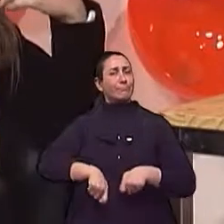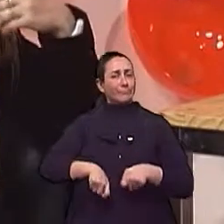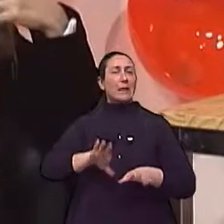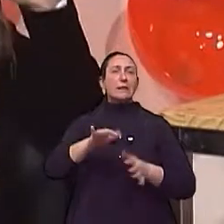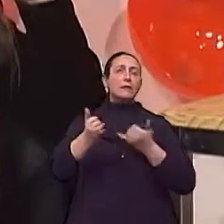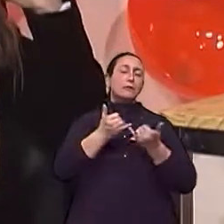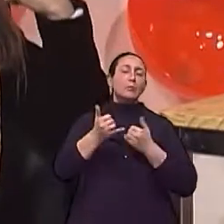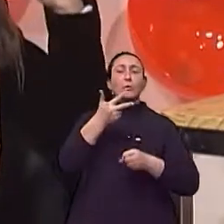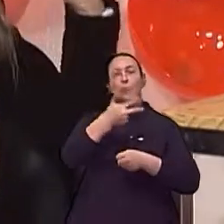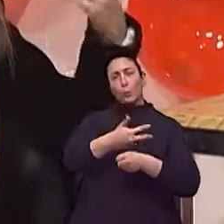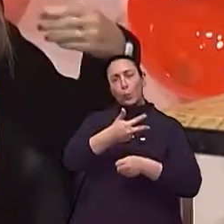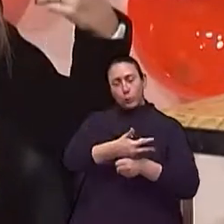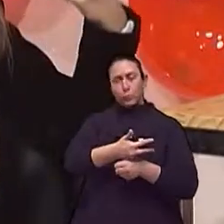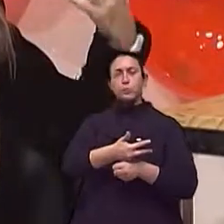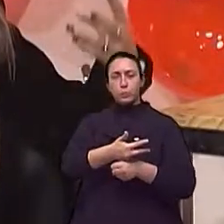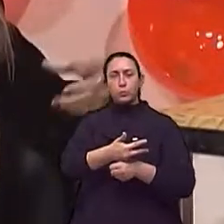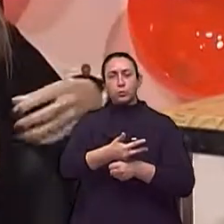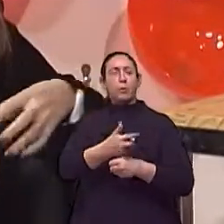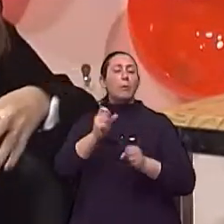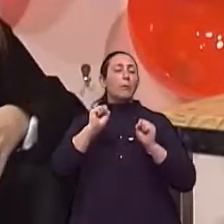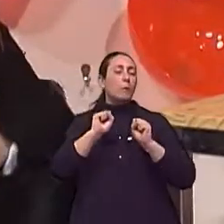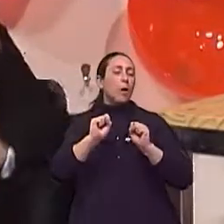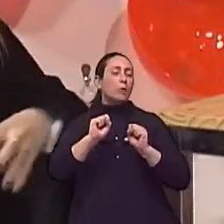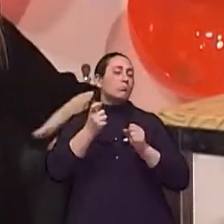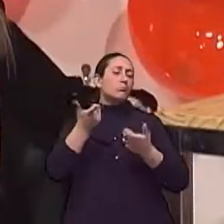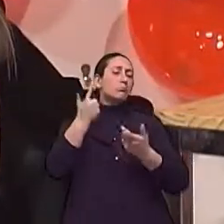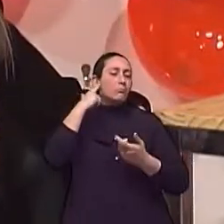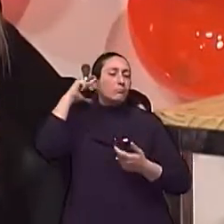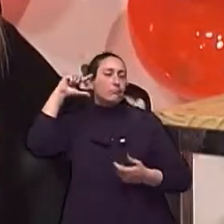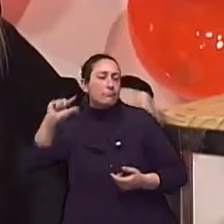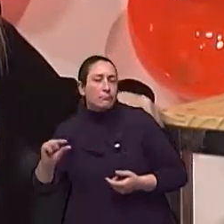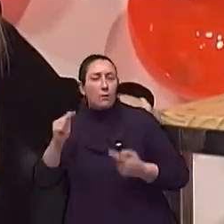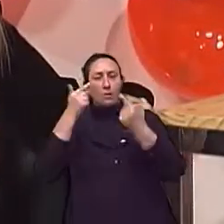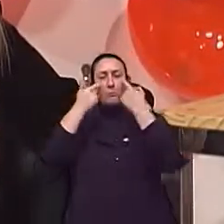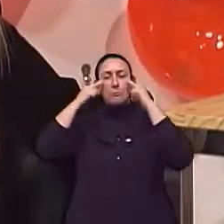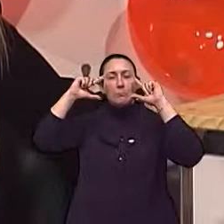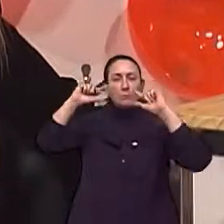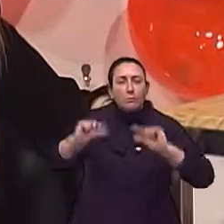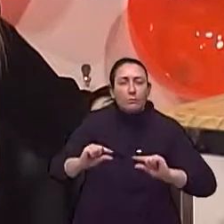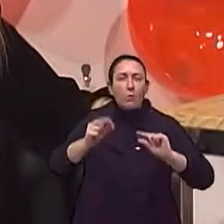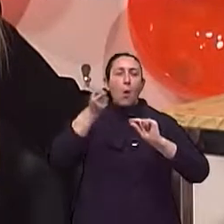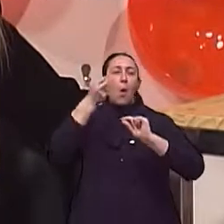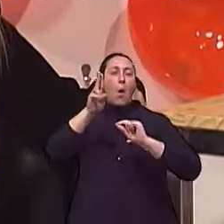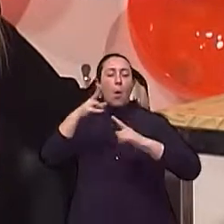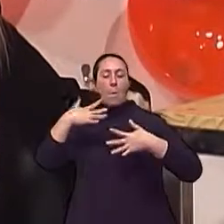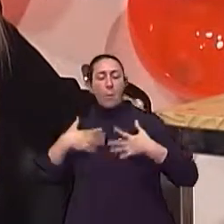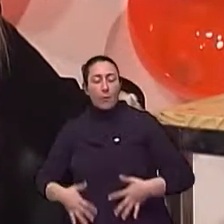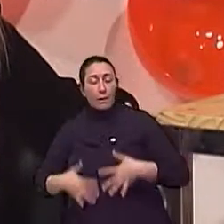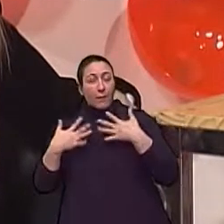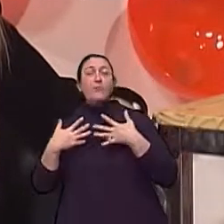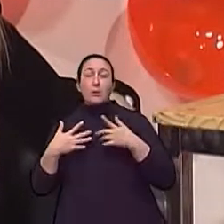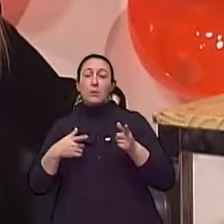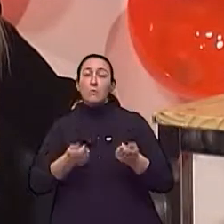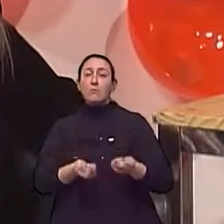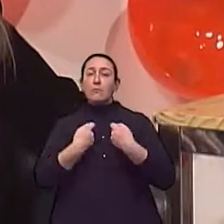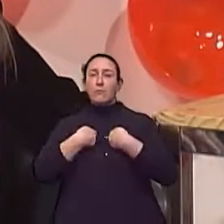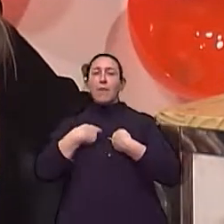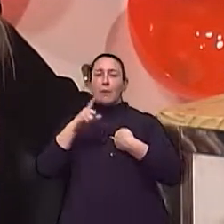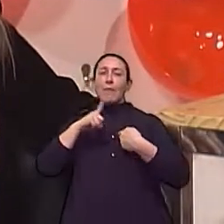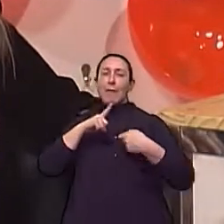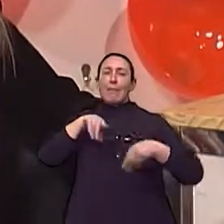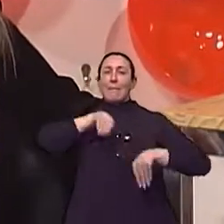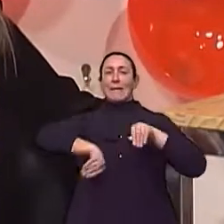idoso acaba tendo prejuízo auditivo visual ou questão de mobilidade isso tudo são fatores de risco que aumentam muito a possibilidade de ter